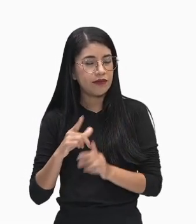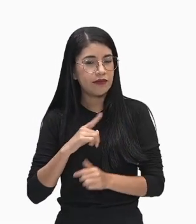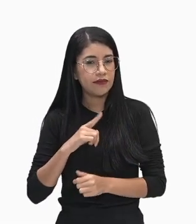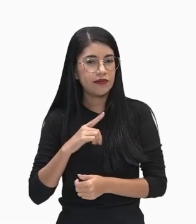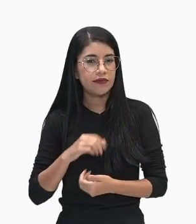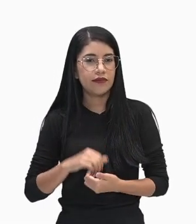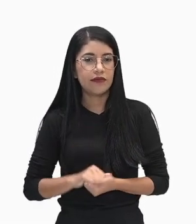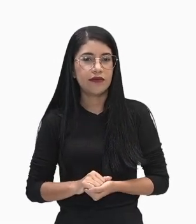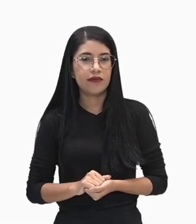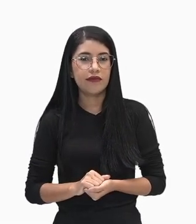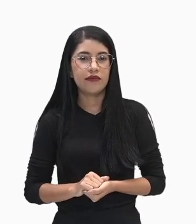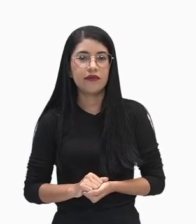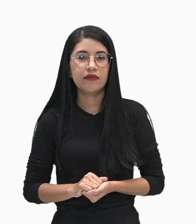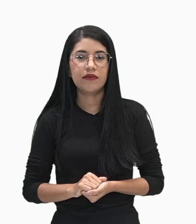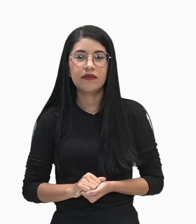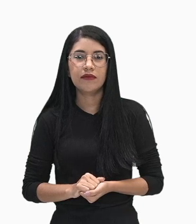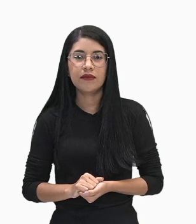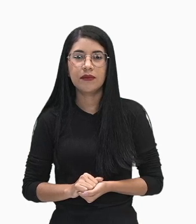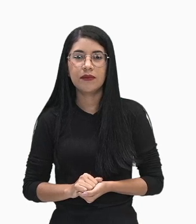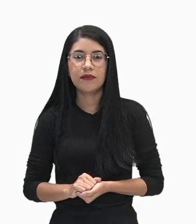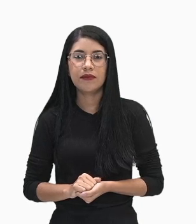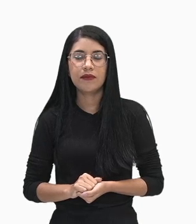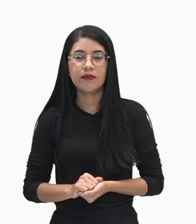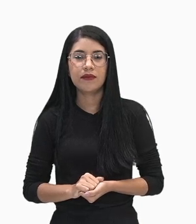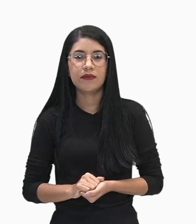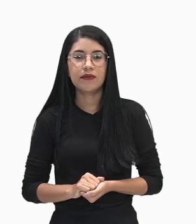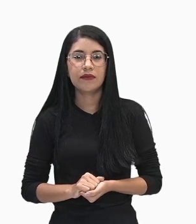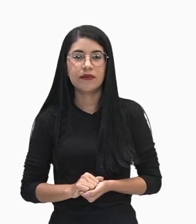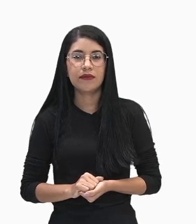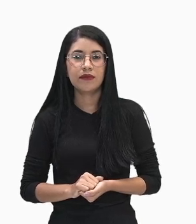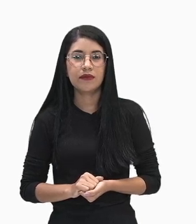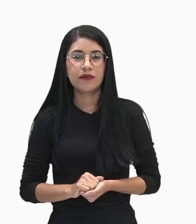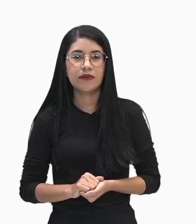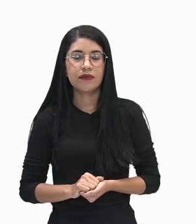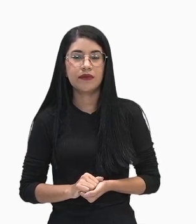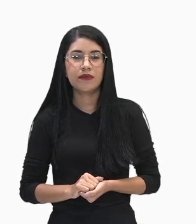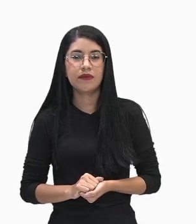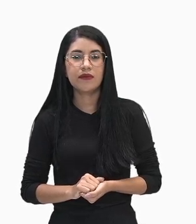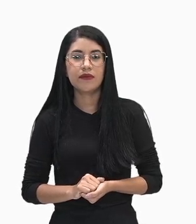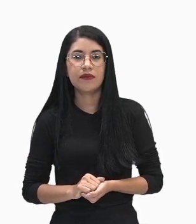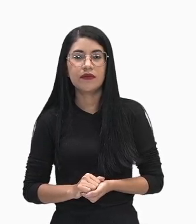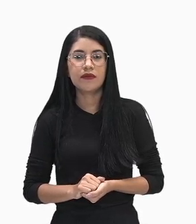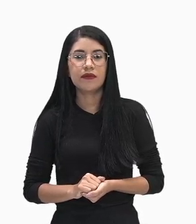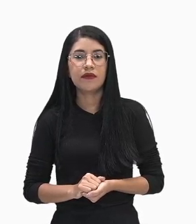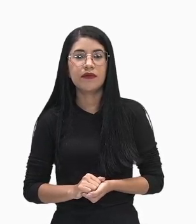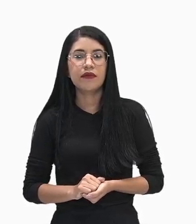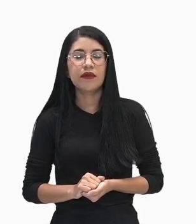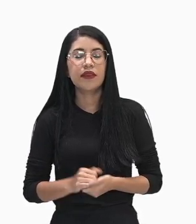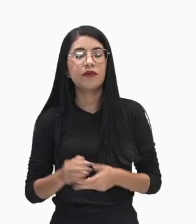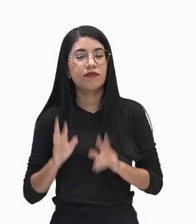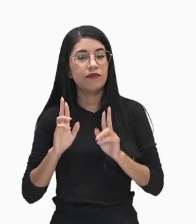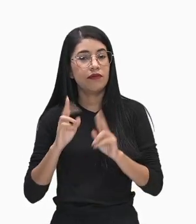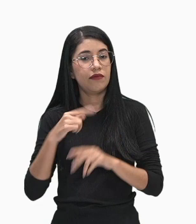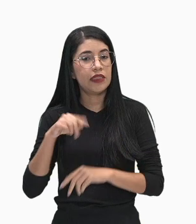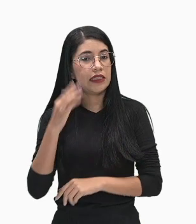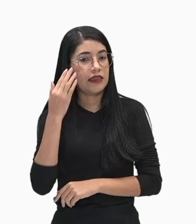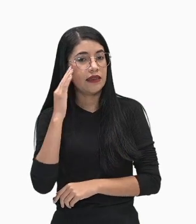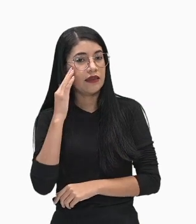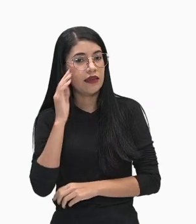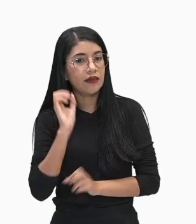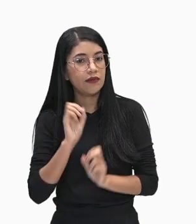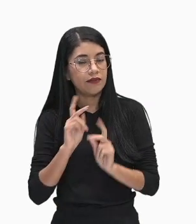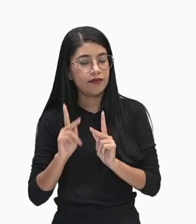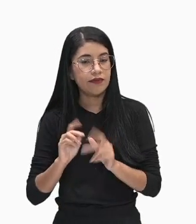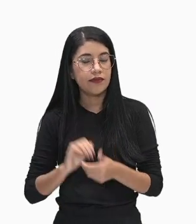é o conceito para a corrente elétrica. Muito bem, pessoal. Então, olha só, espero que vocês tenham compreendido aqui a nossa corrente